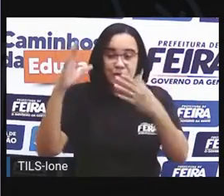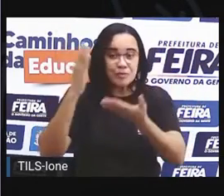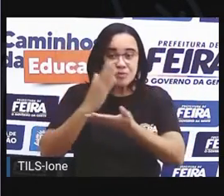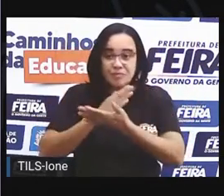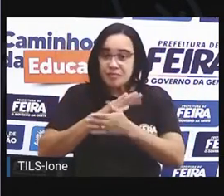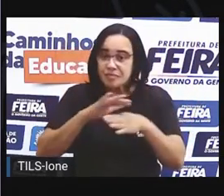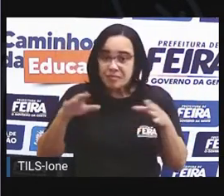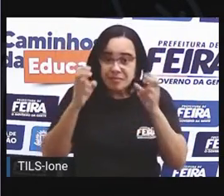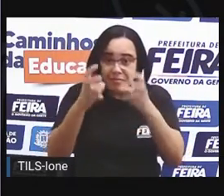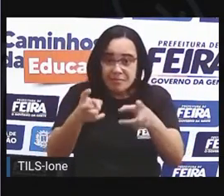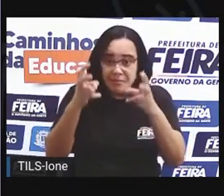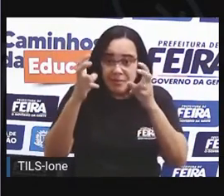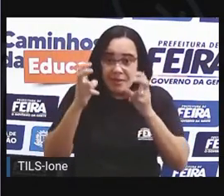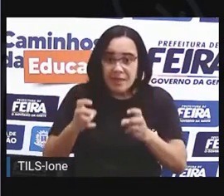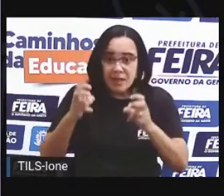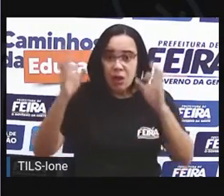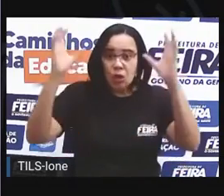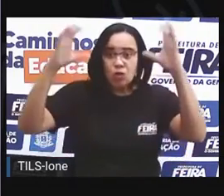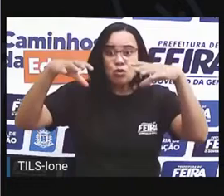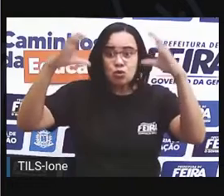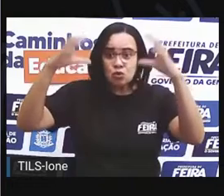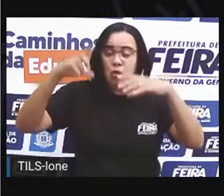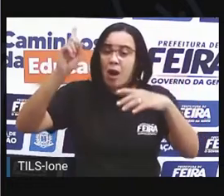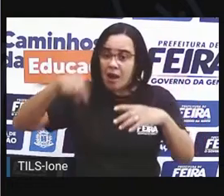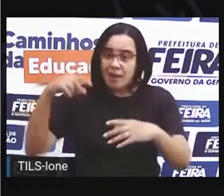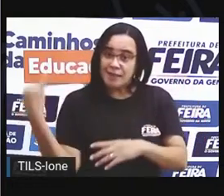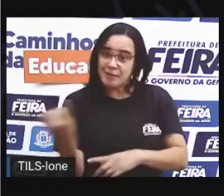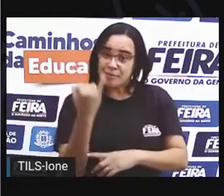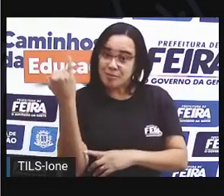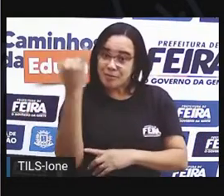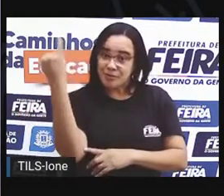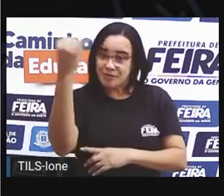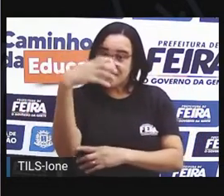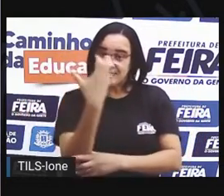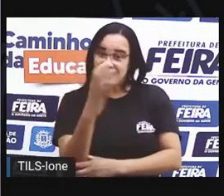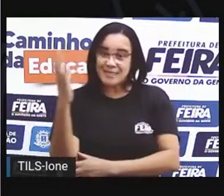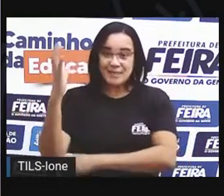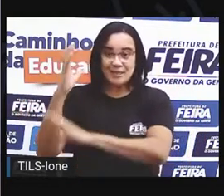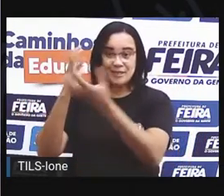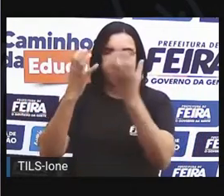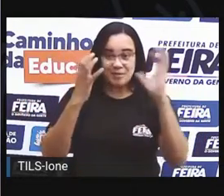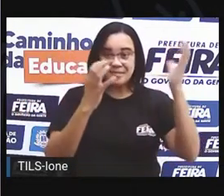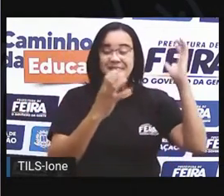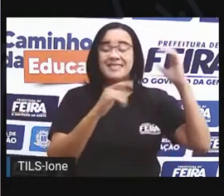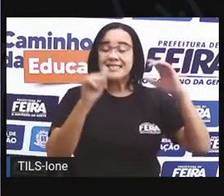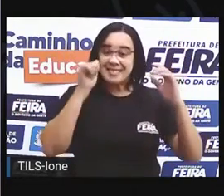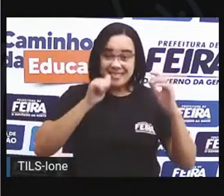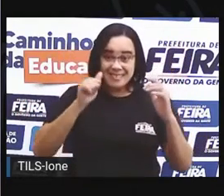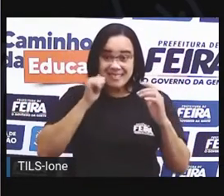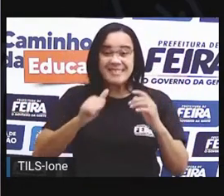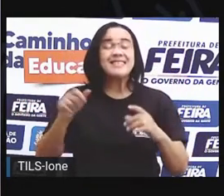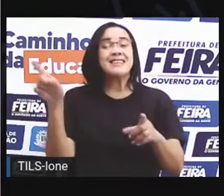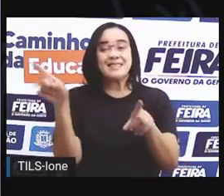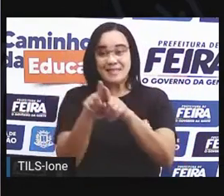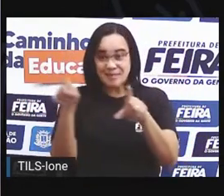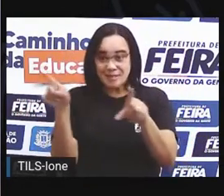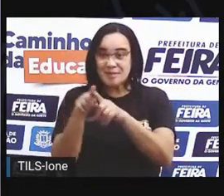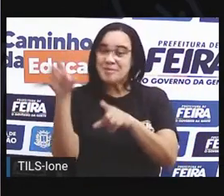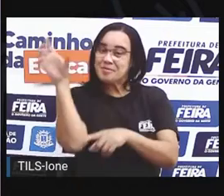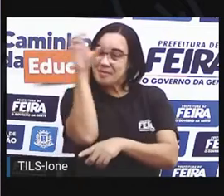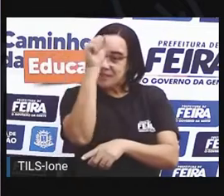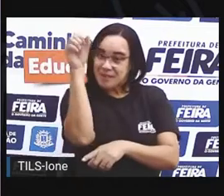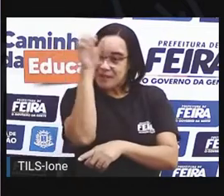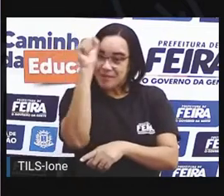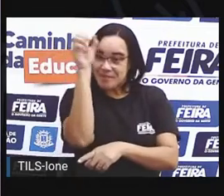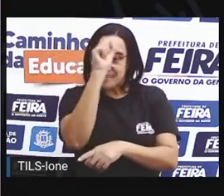que a chuva era importante, é muito importante para a natureza. E a Bartira também aprendeu isso. Então